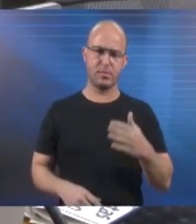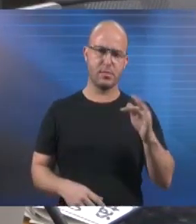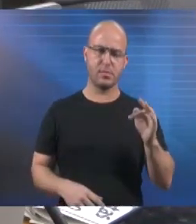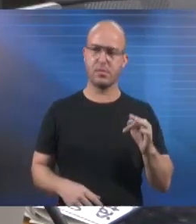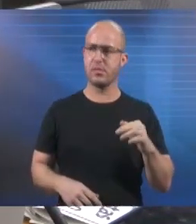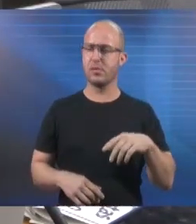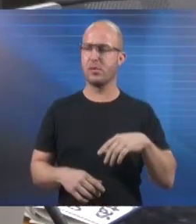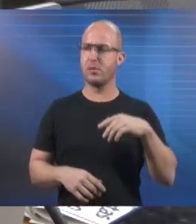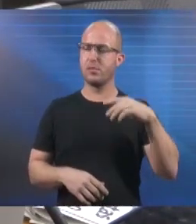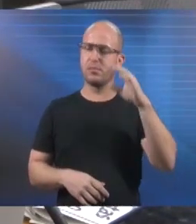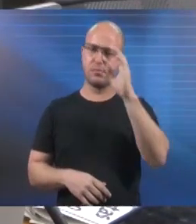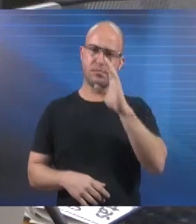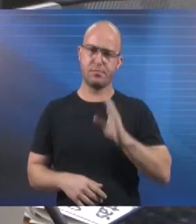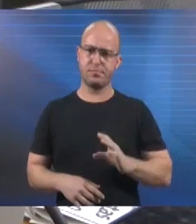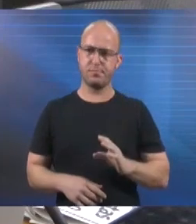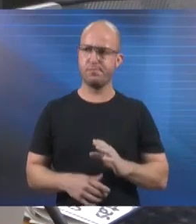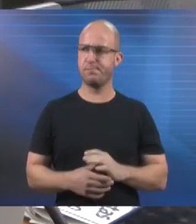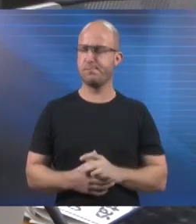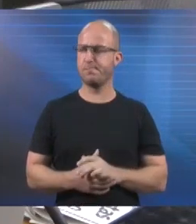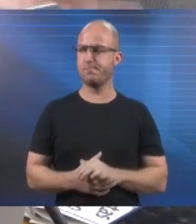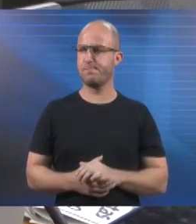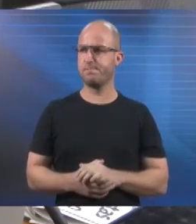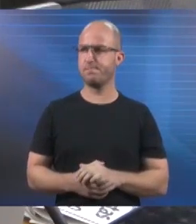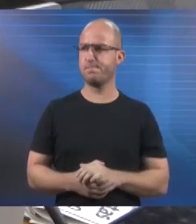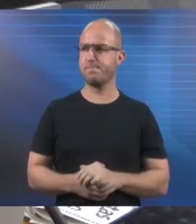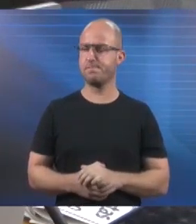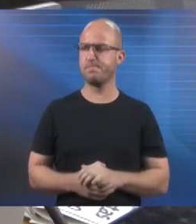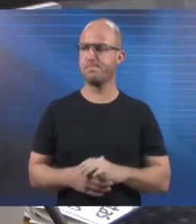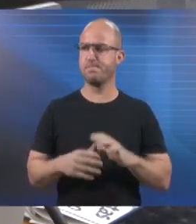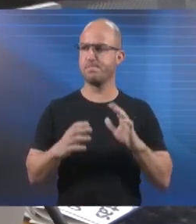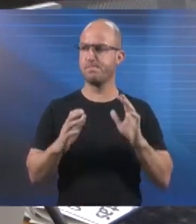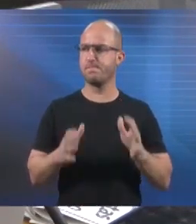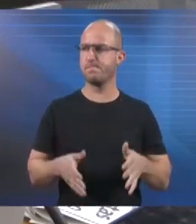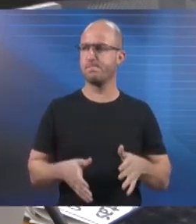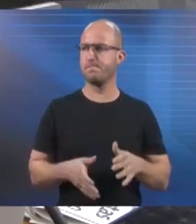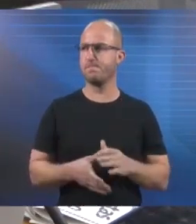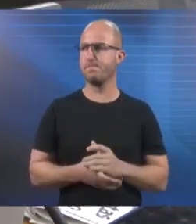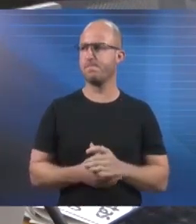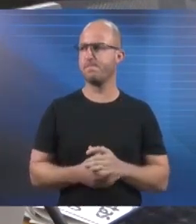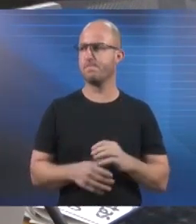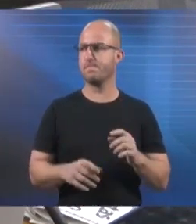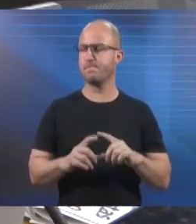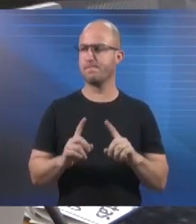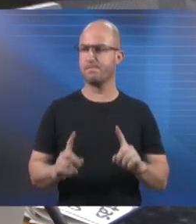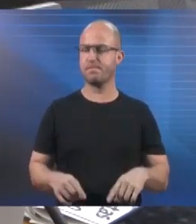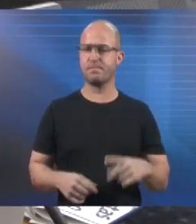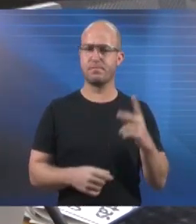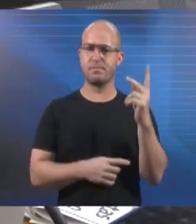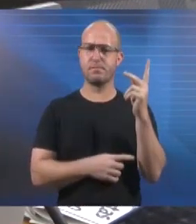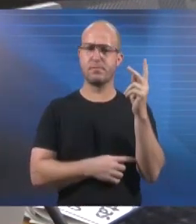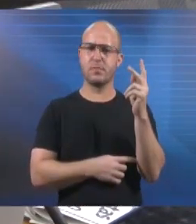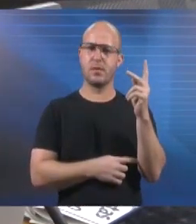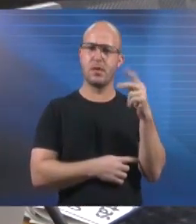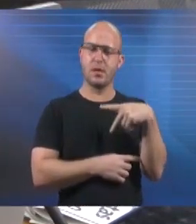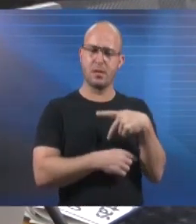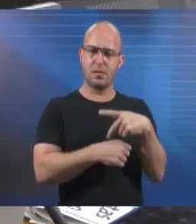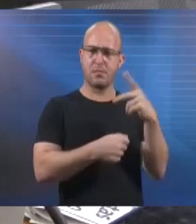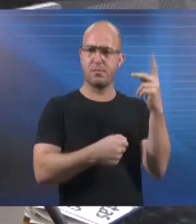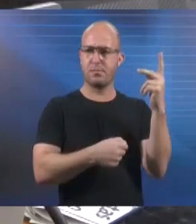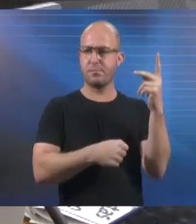Brasil como eu aqui já me referi que é o projeto da Petrobras